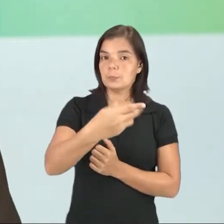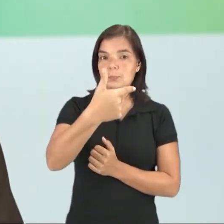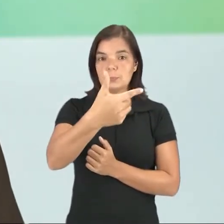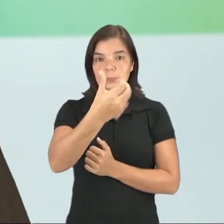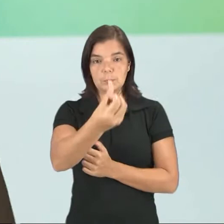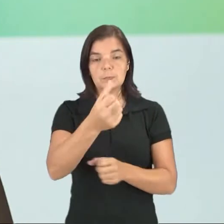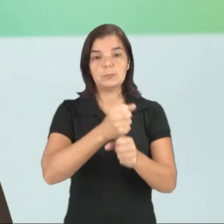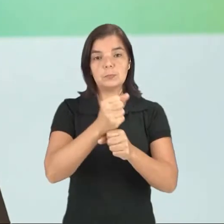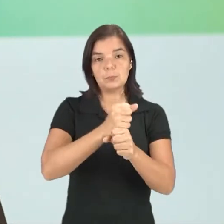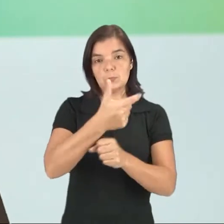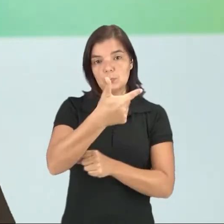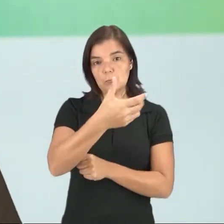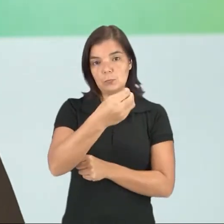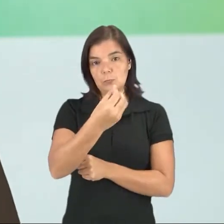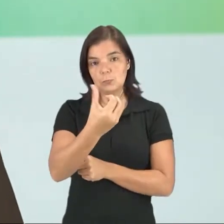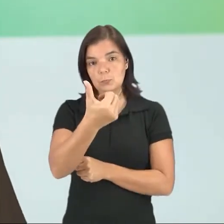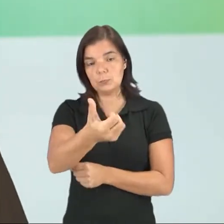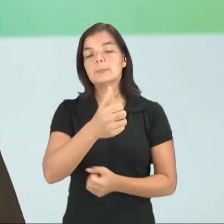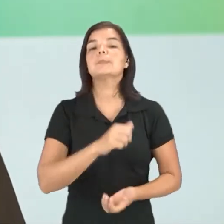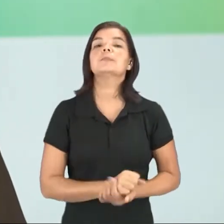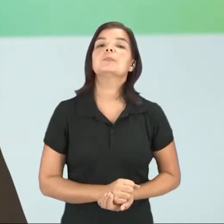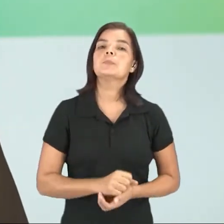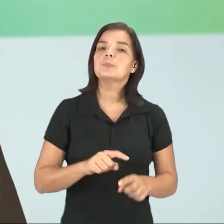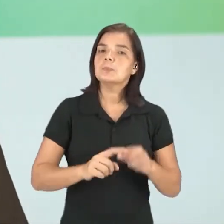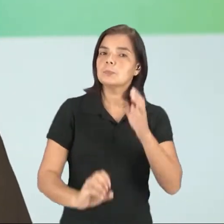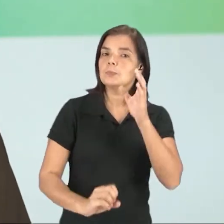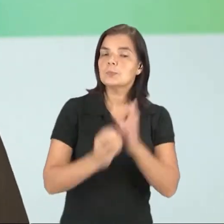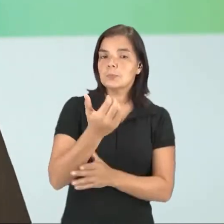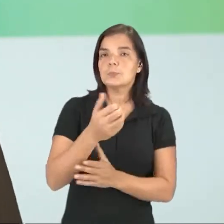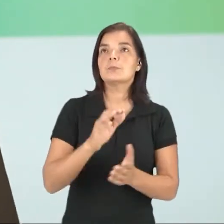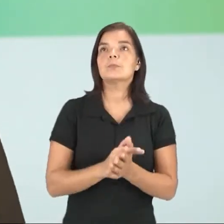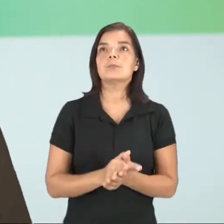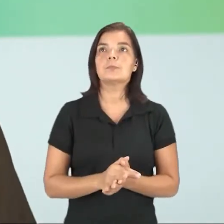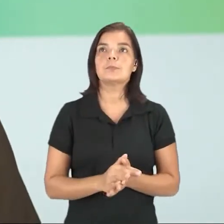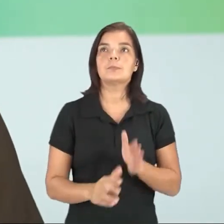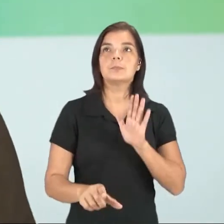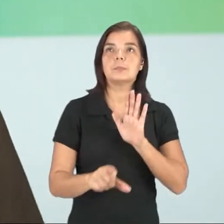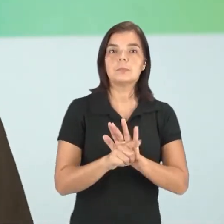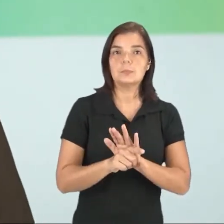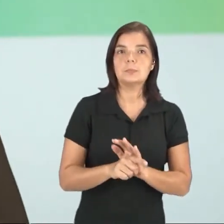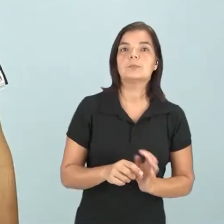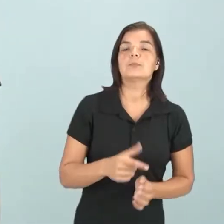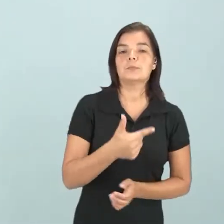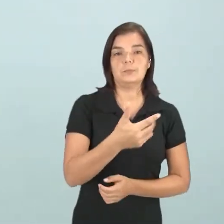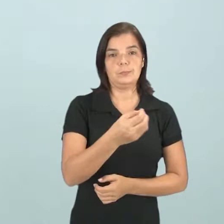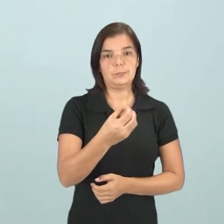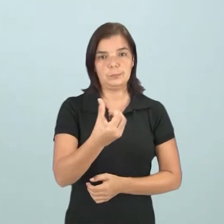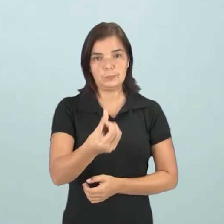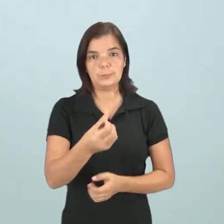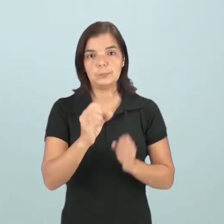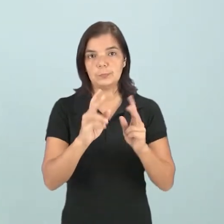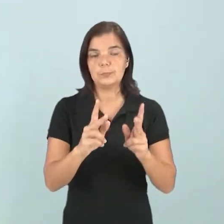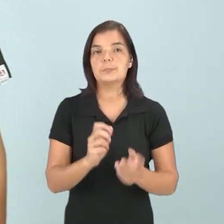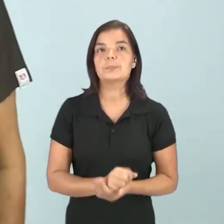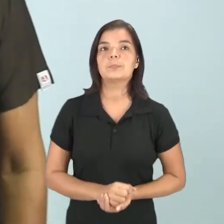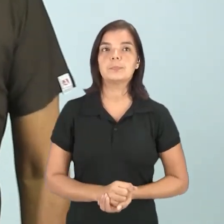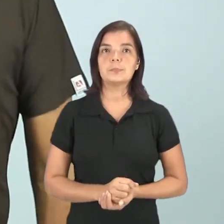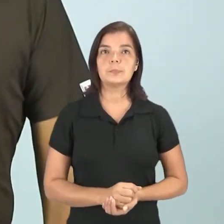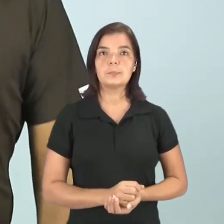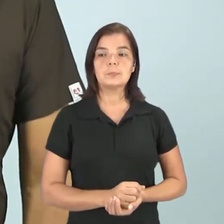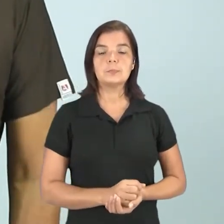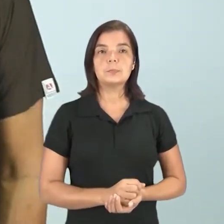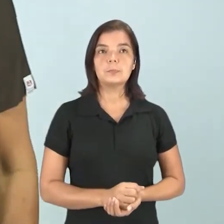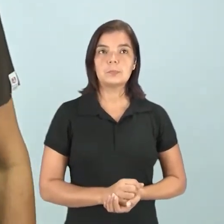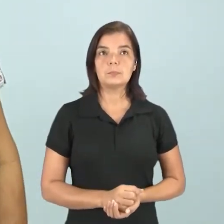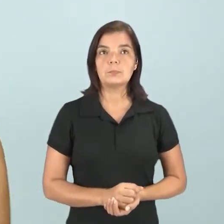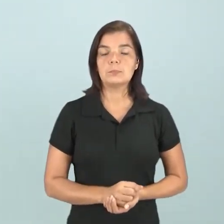11.326 de 2006, né? Então surgiu em 96 e foi sancionado a lei em 2006, ok?